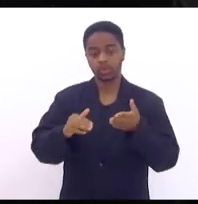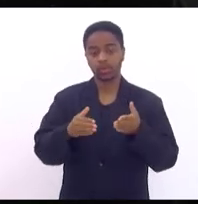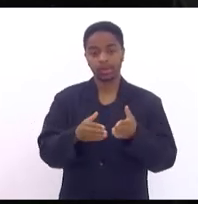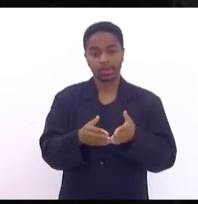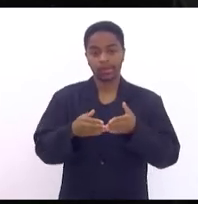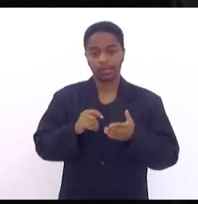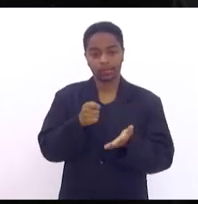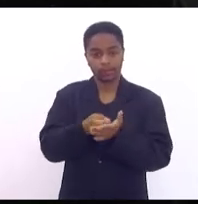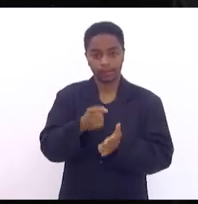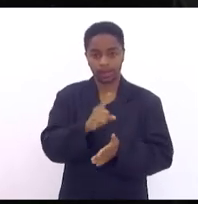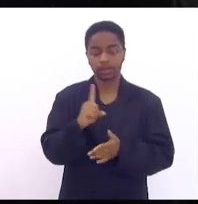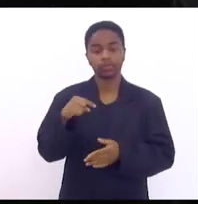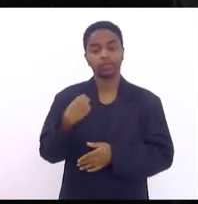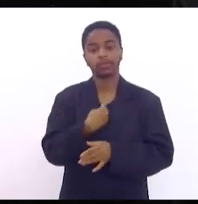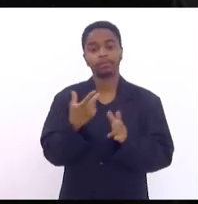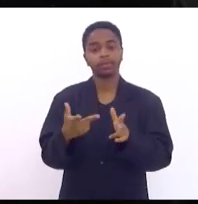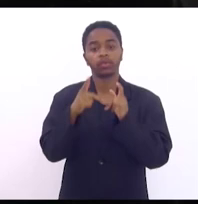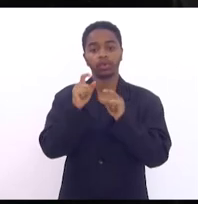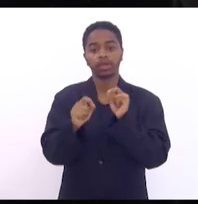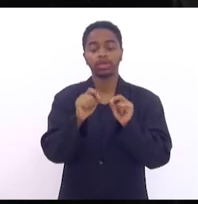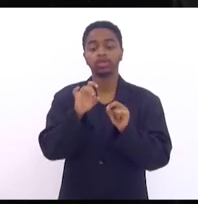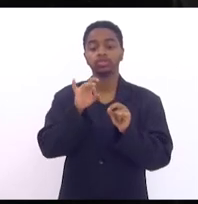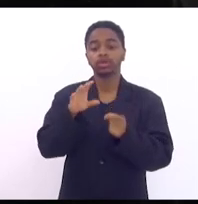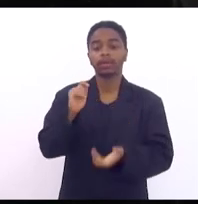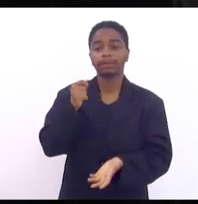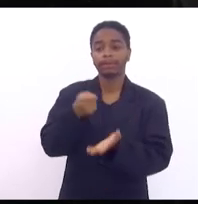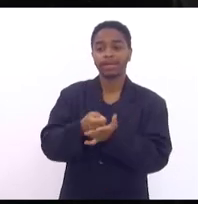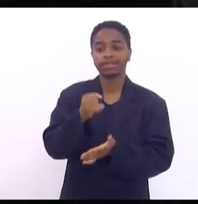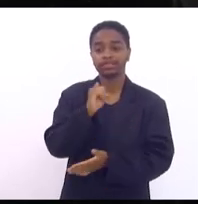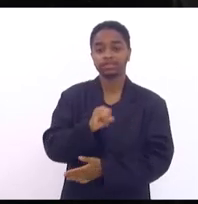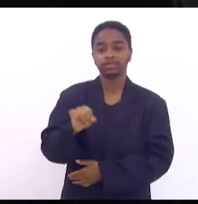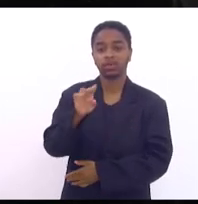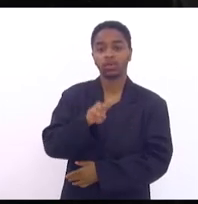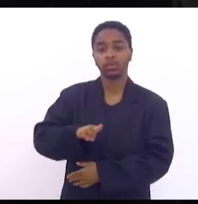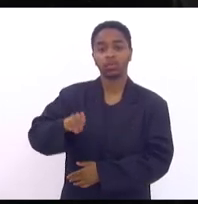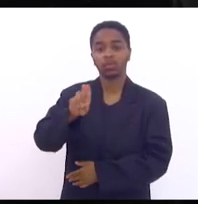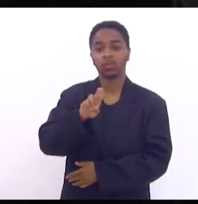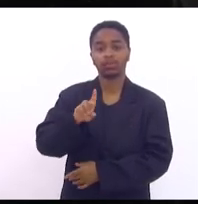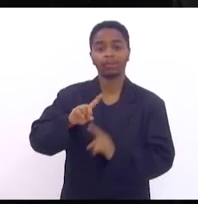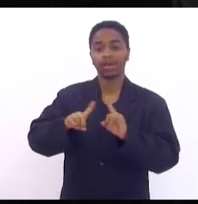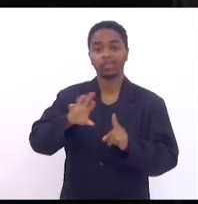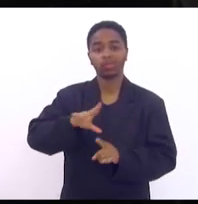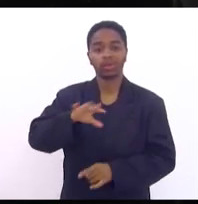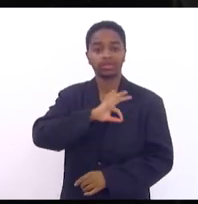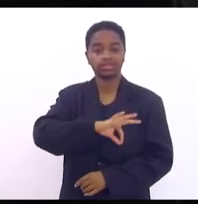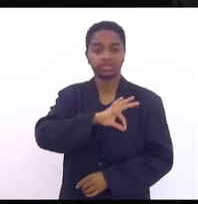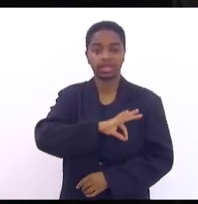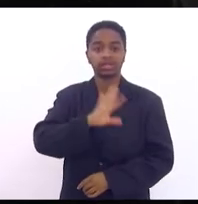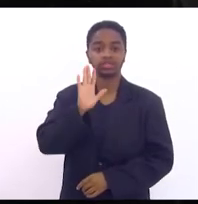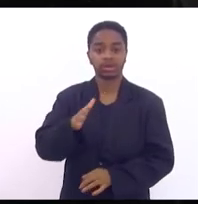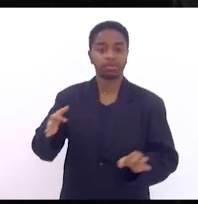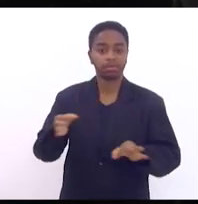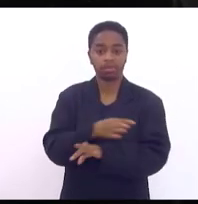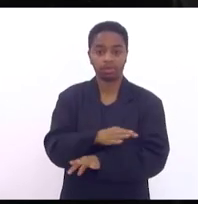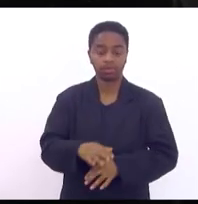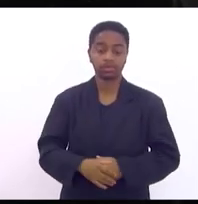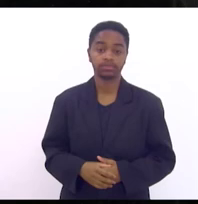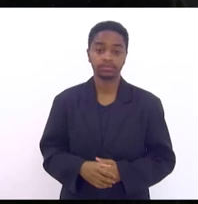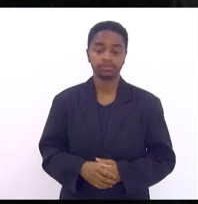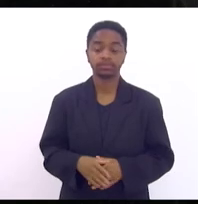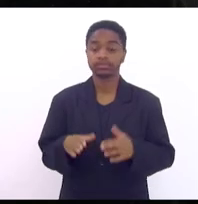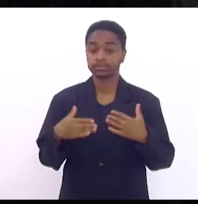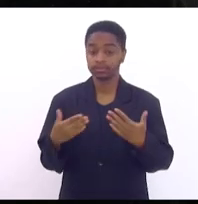gente entende que paga-se apenas pelo consumo ali que vigora e não pela renda já bruta estabelecida. Então,